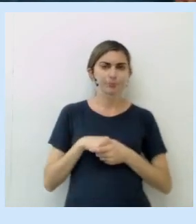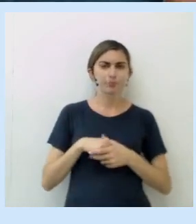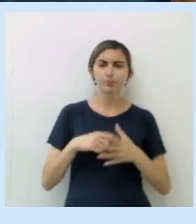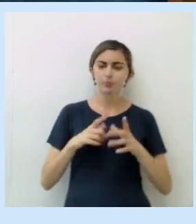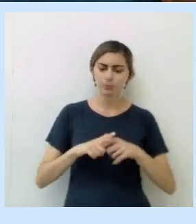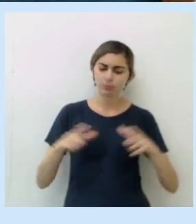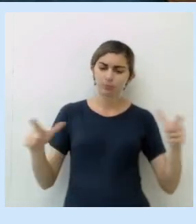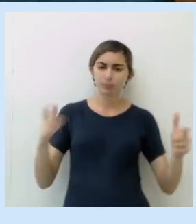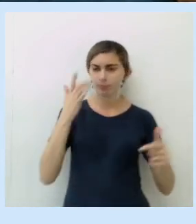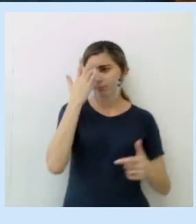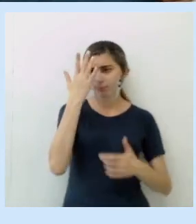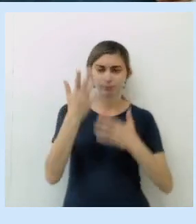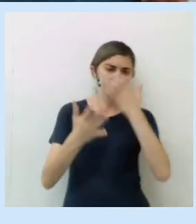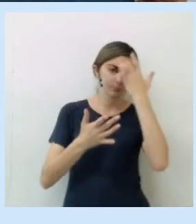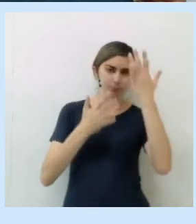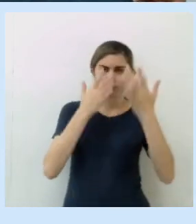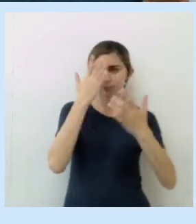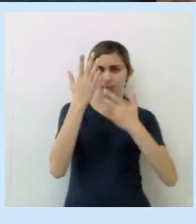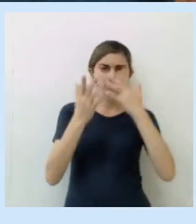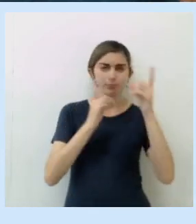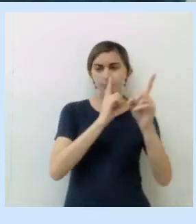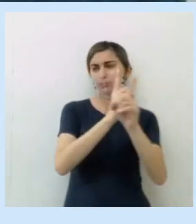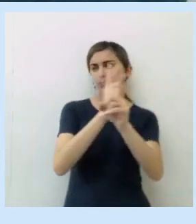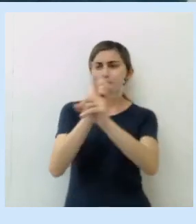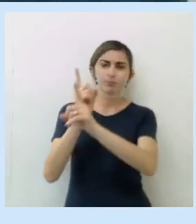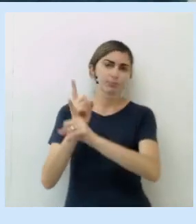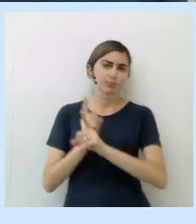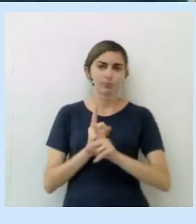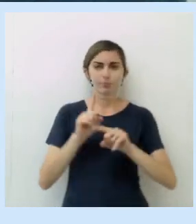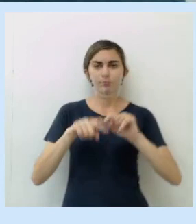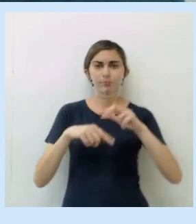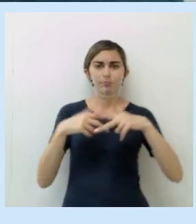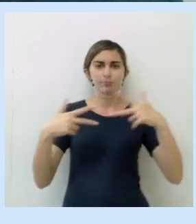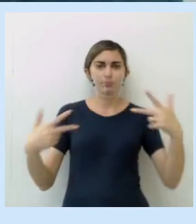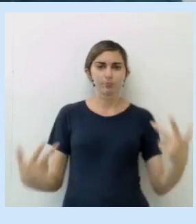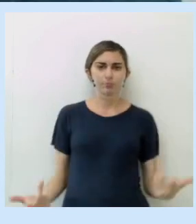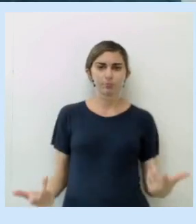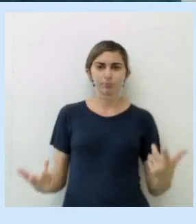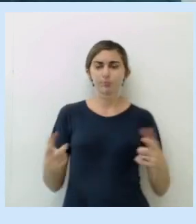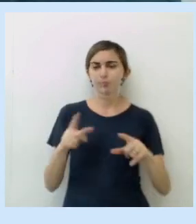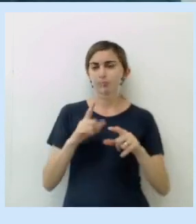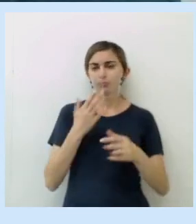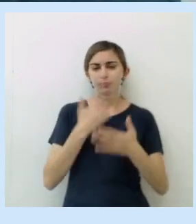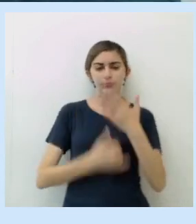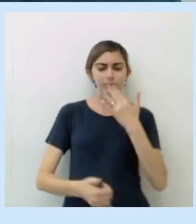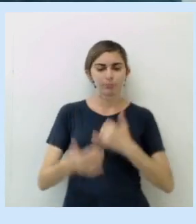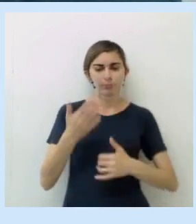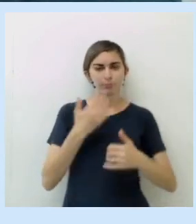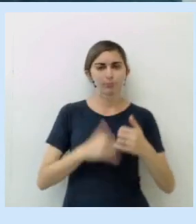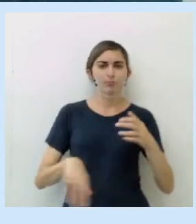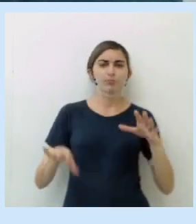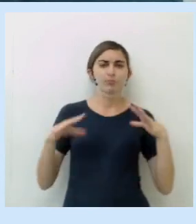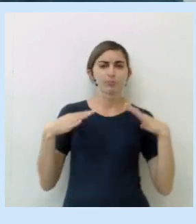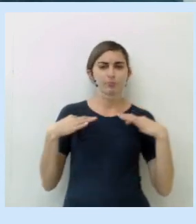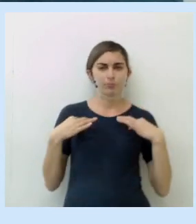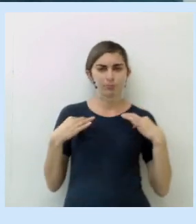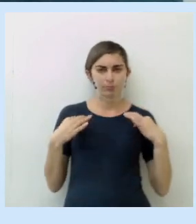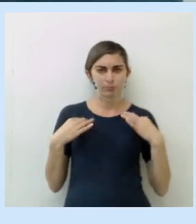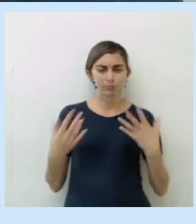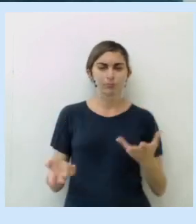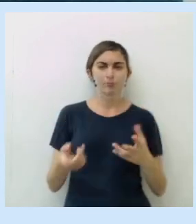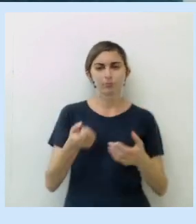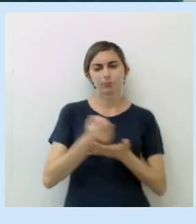A maior facilidade em relação à disponibilidade de bens como alimentos,